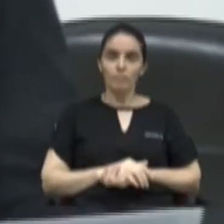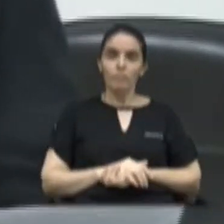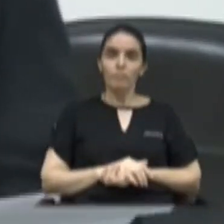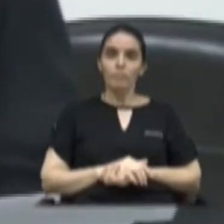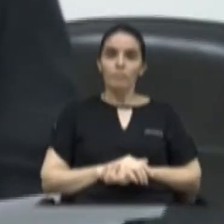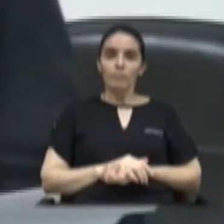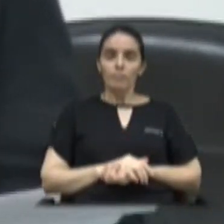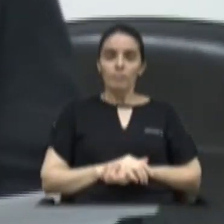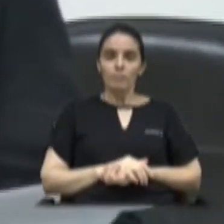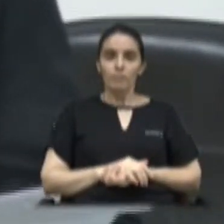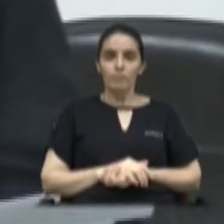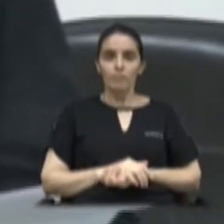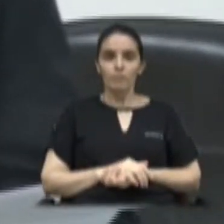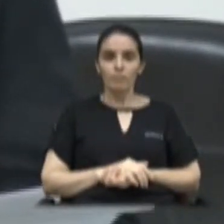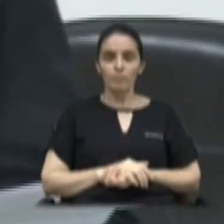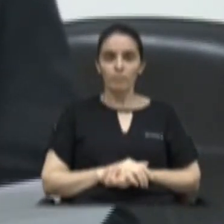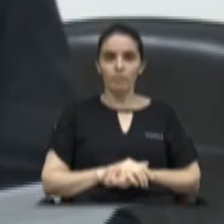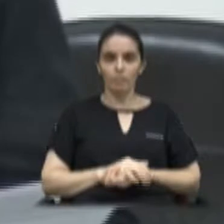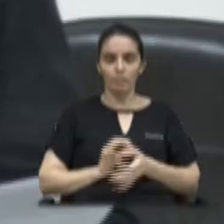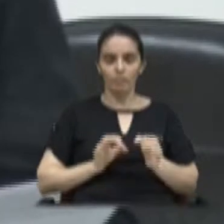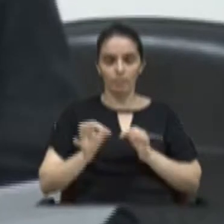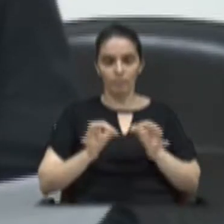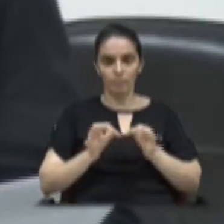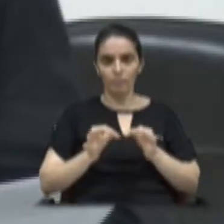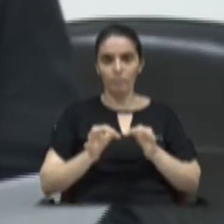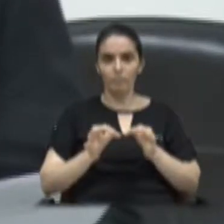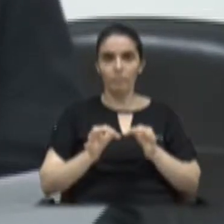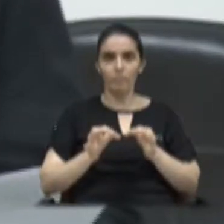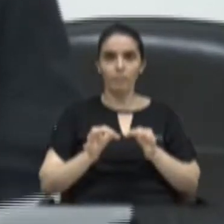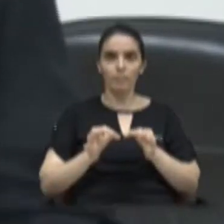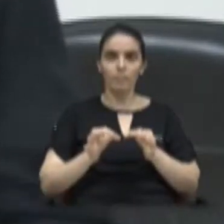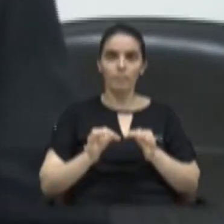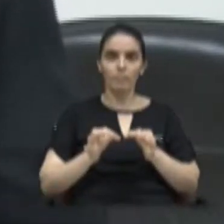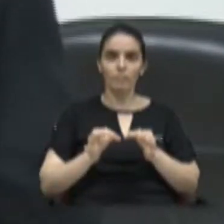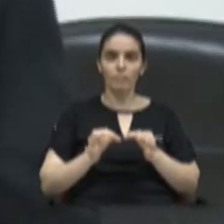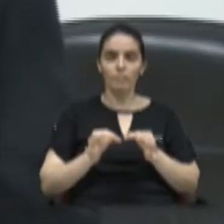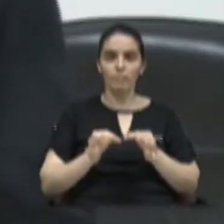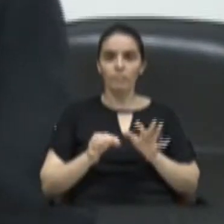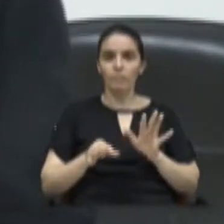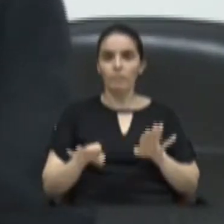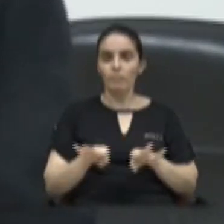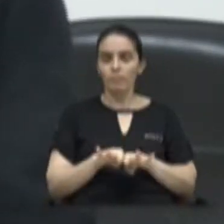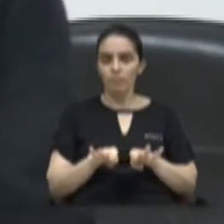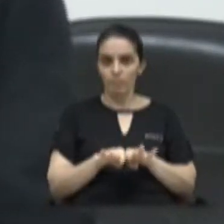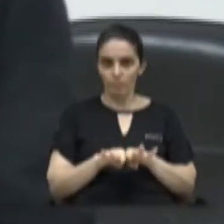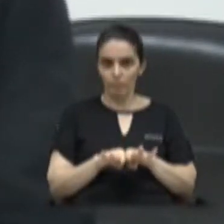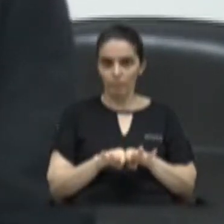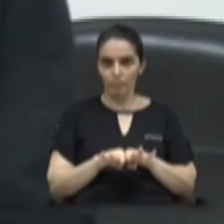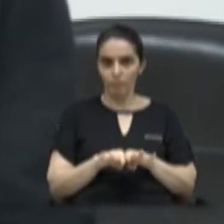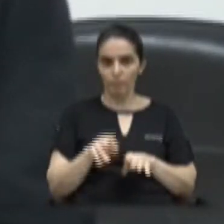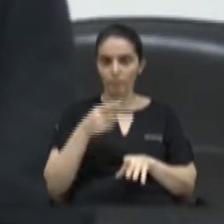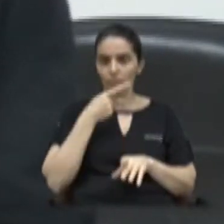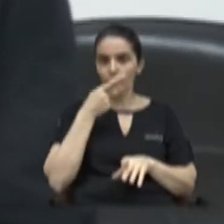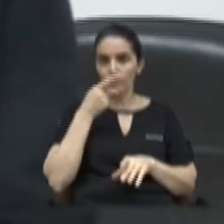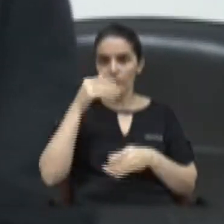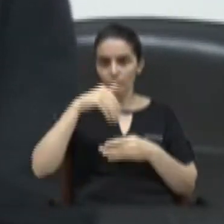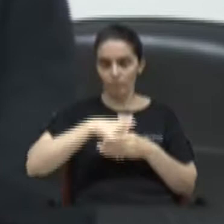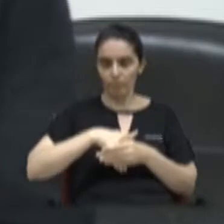Tal qual o presente projeto, vereador Lubogo, quero aqui também manifestar o meu